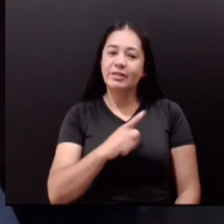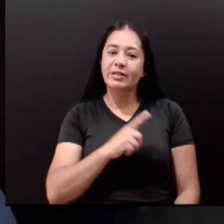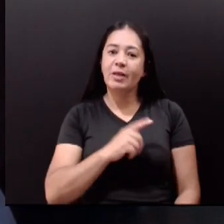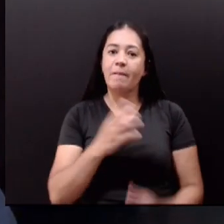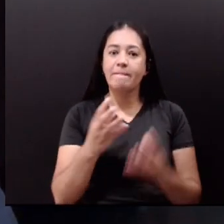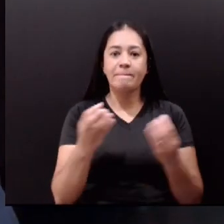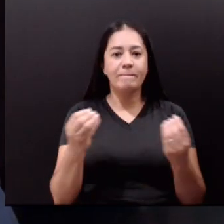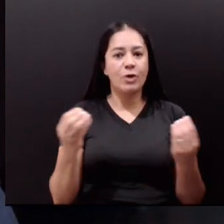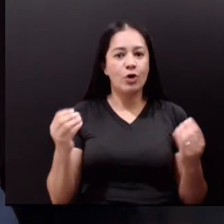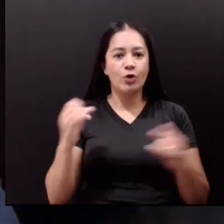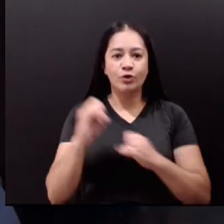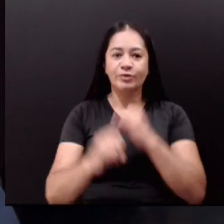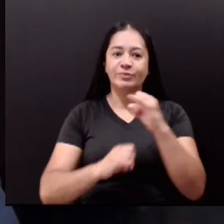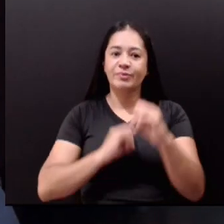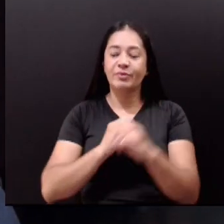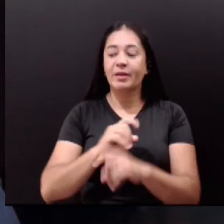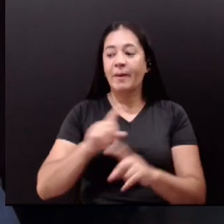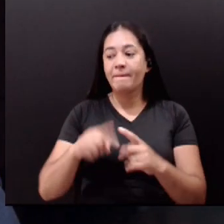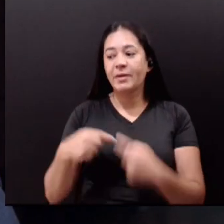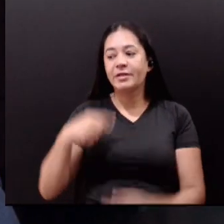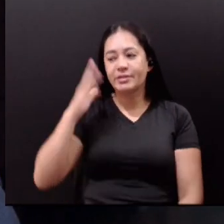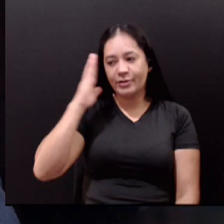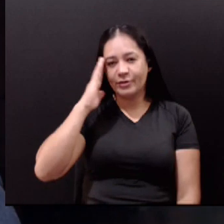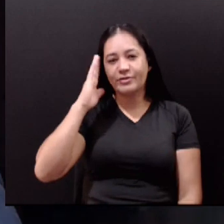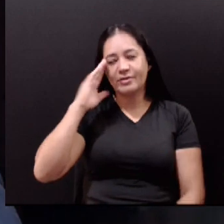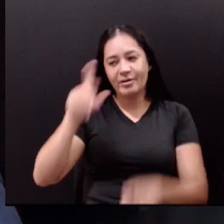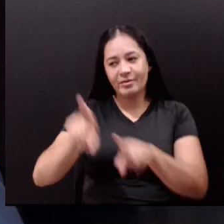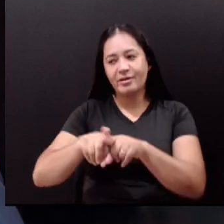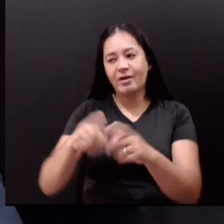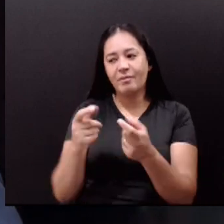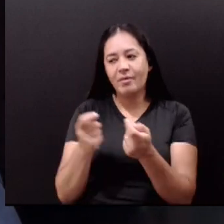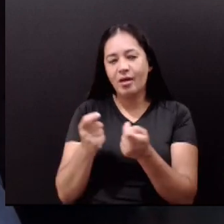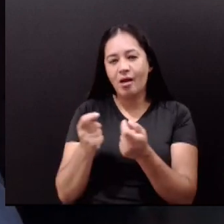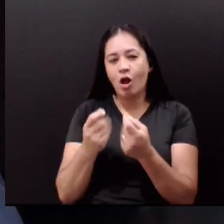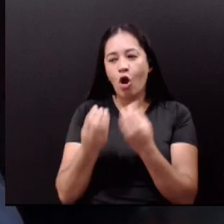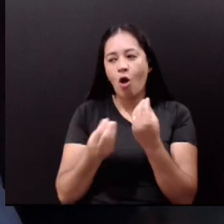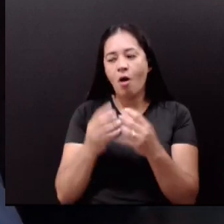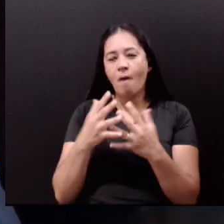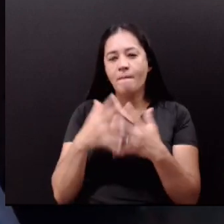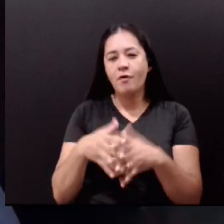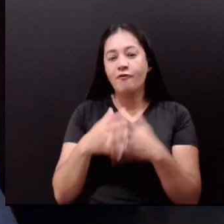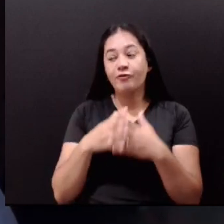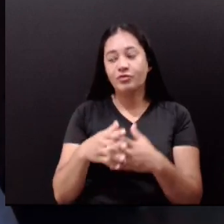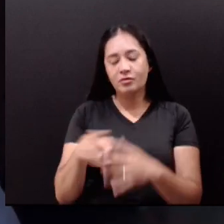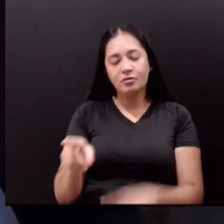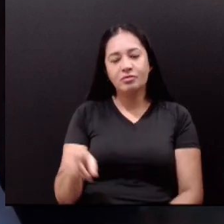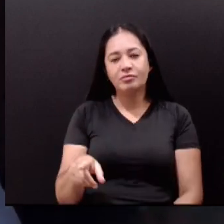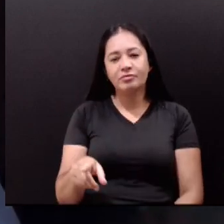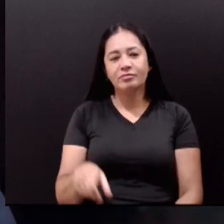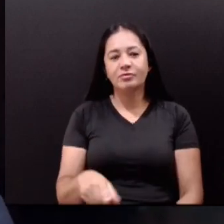o papai sabe também mexer nessas questões digitais. Isso é Então, importante. a fiscalização que eu